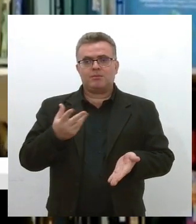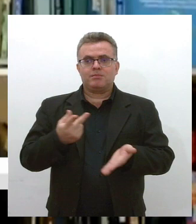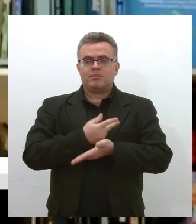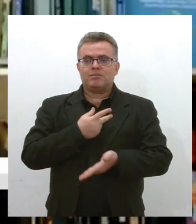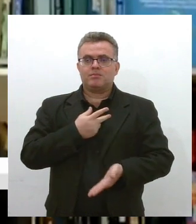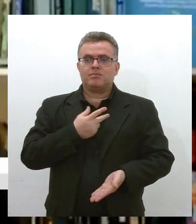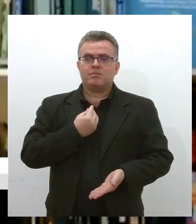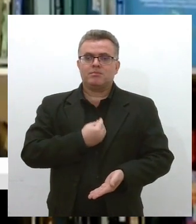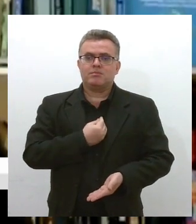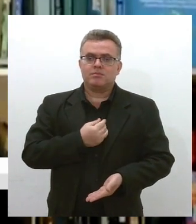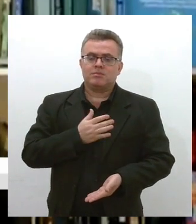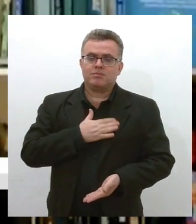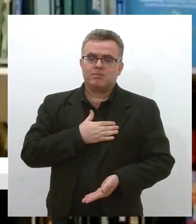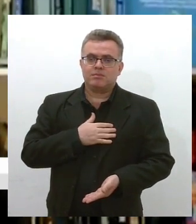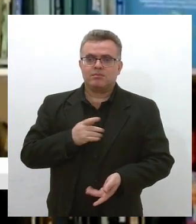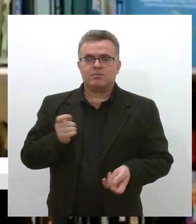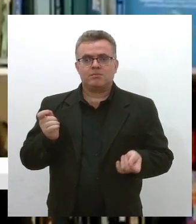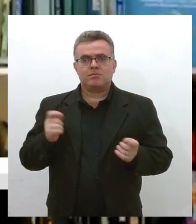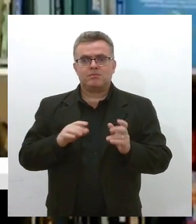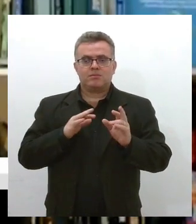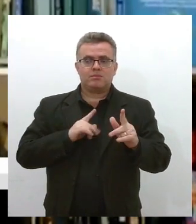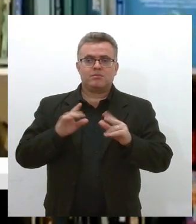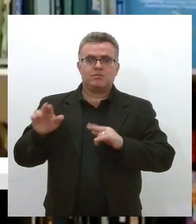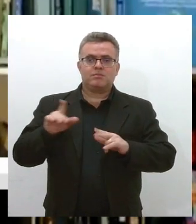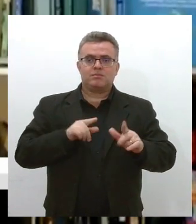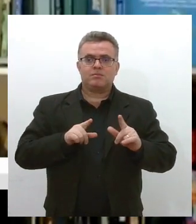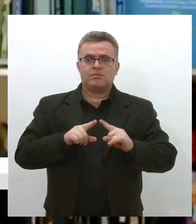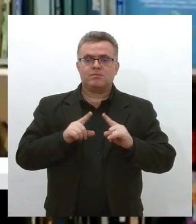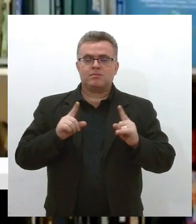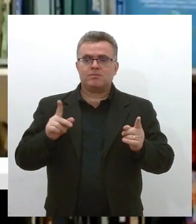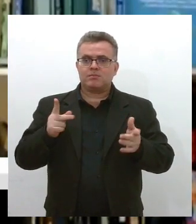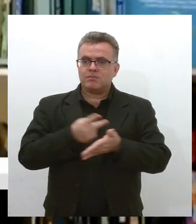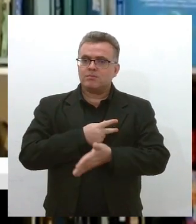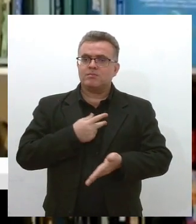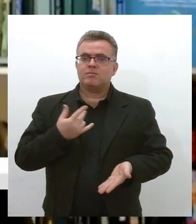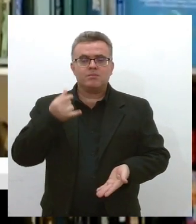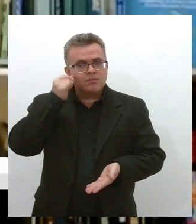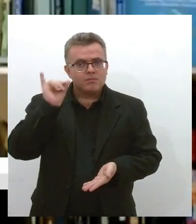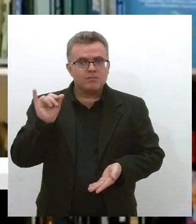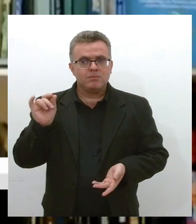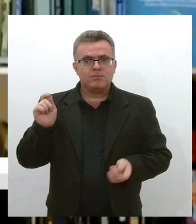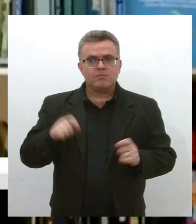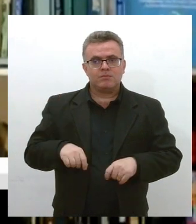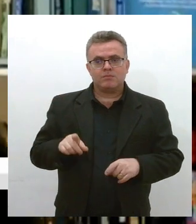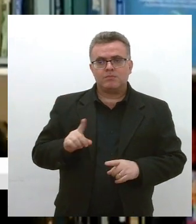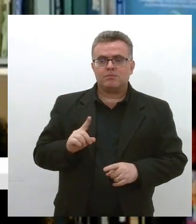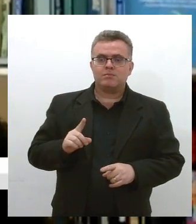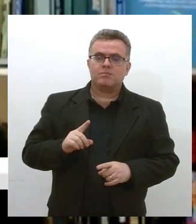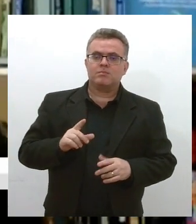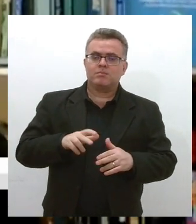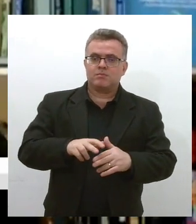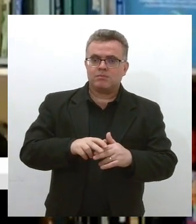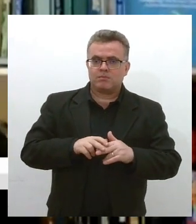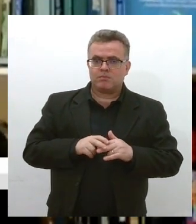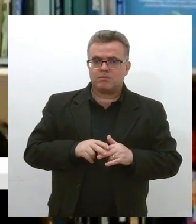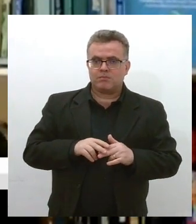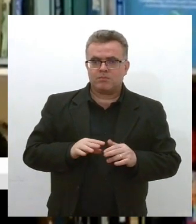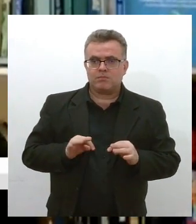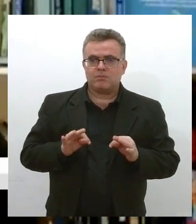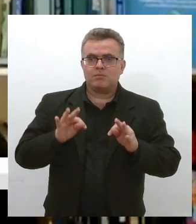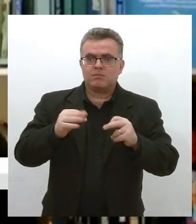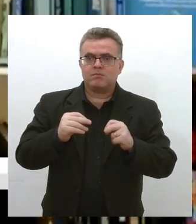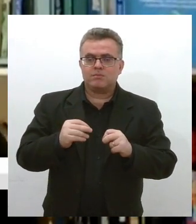por outros meios, de uma forma diferente, mas é inevitável. Então, tudo que a gente sabe sobre a